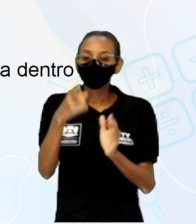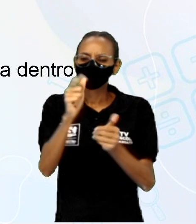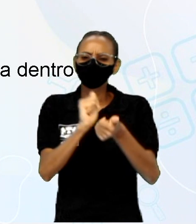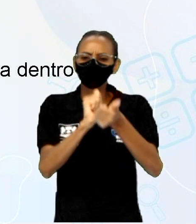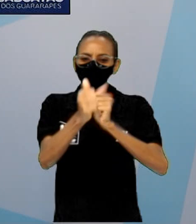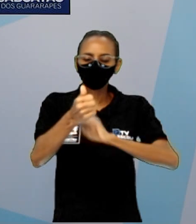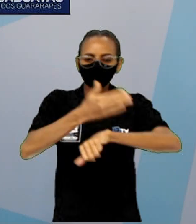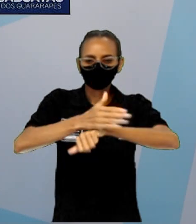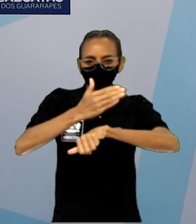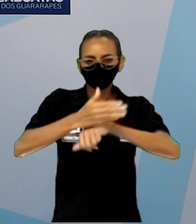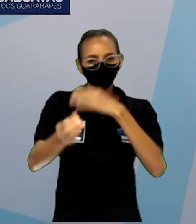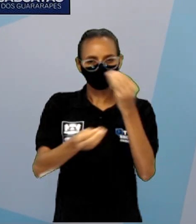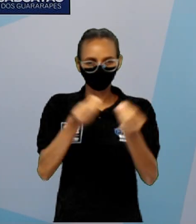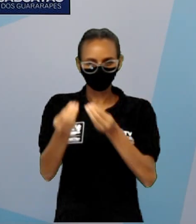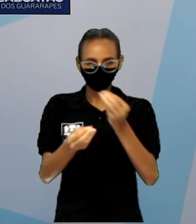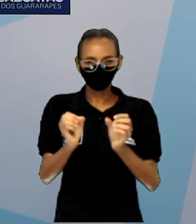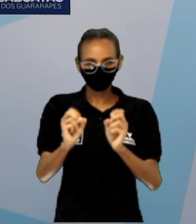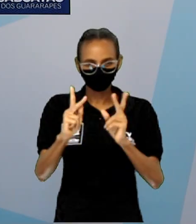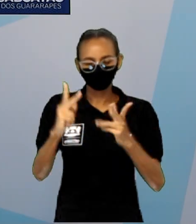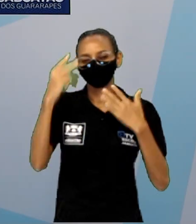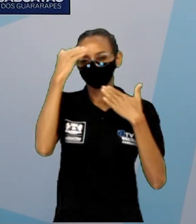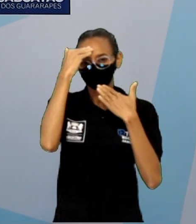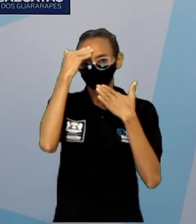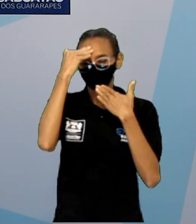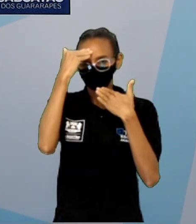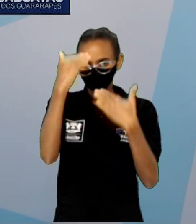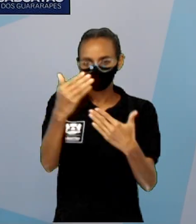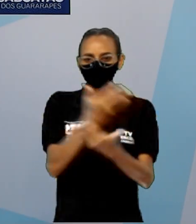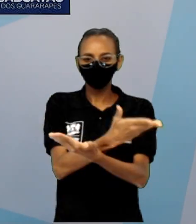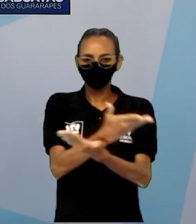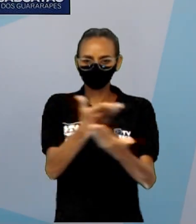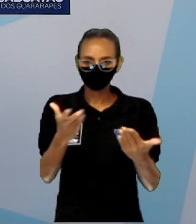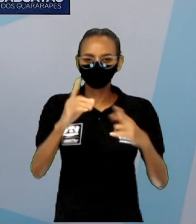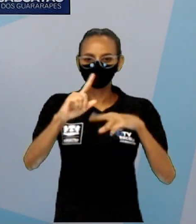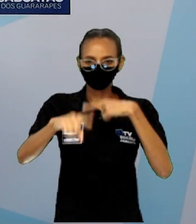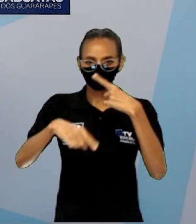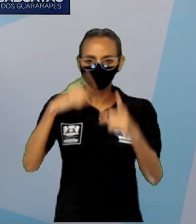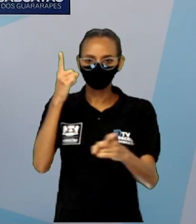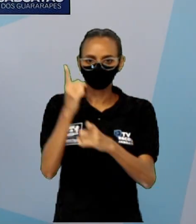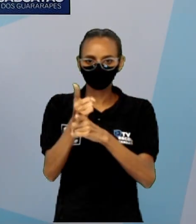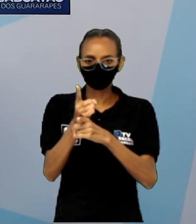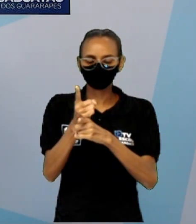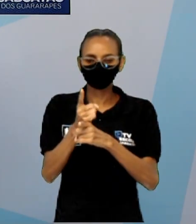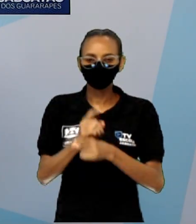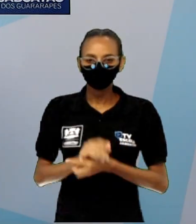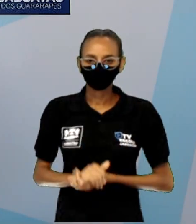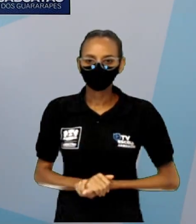para você. Tá bom? Obrigado a vocês e até a nossa próxima aula.